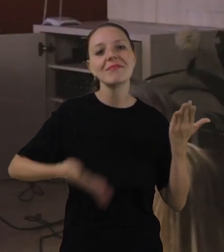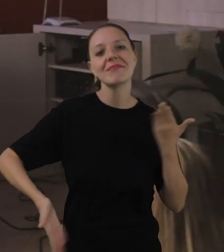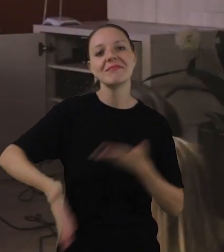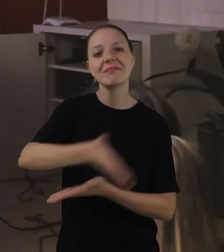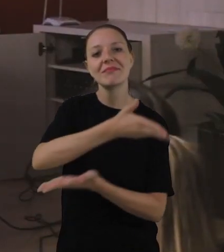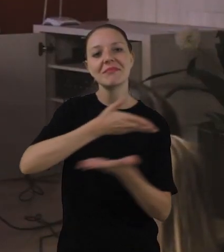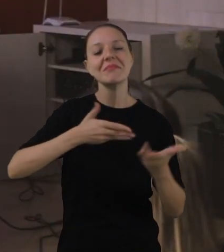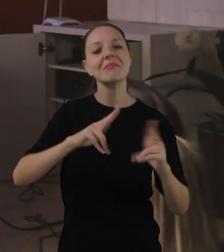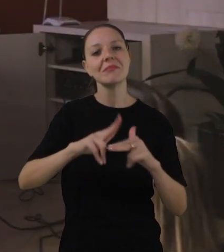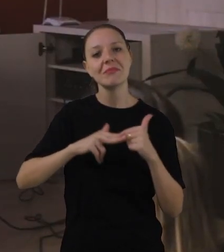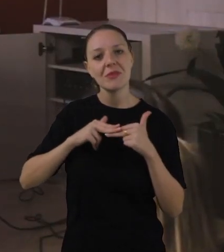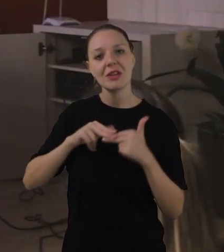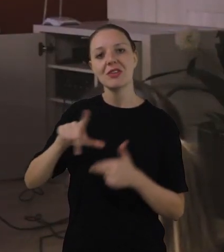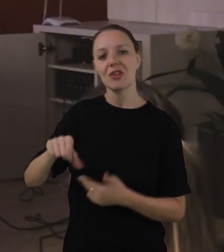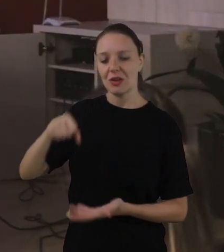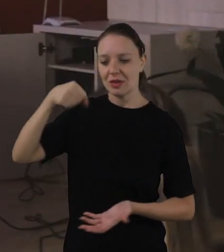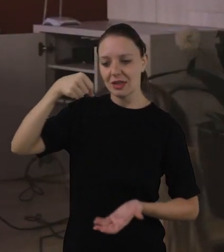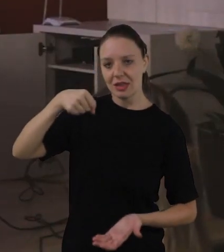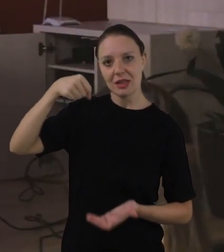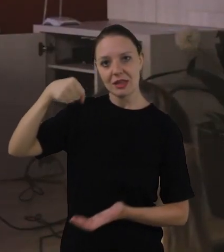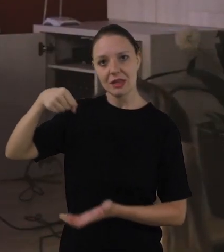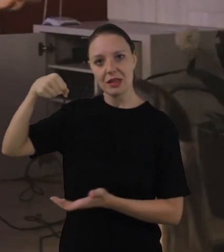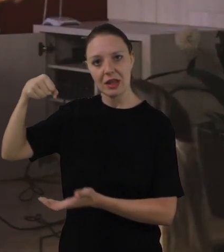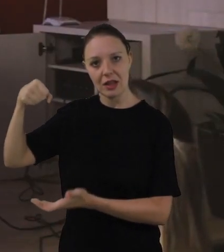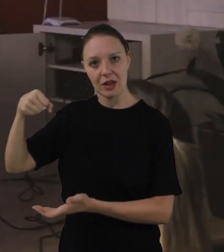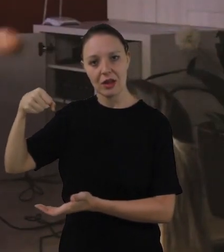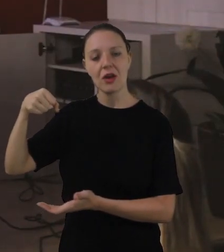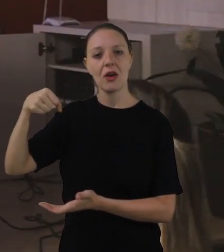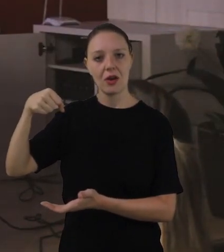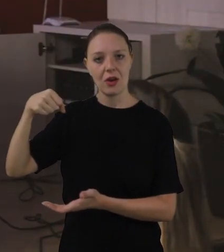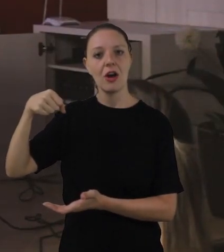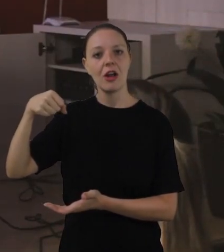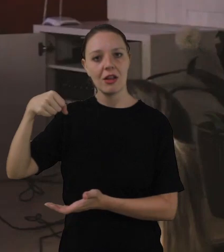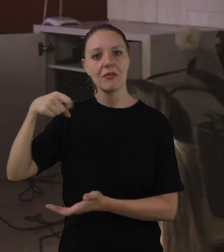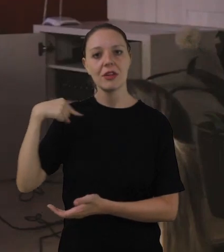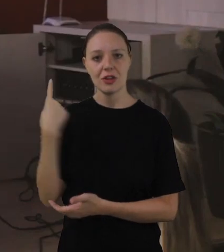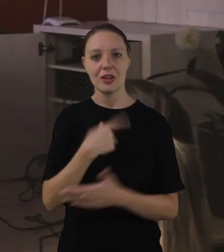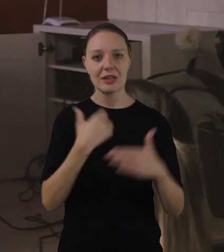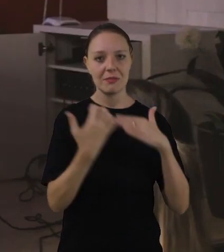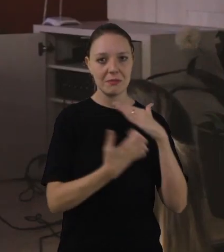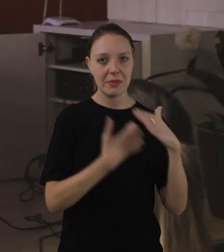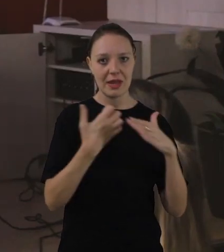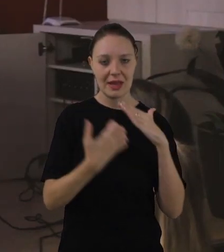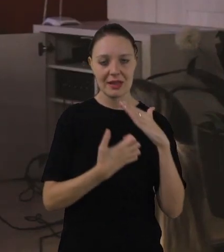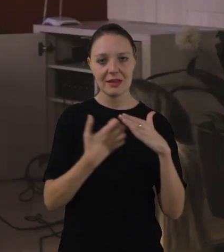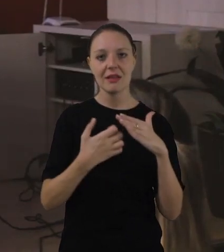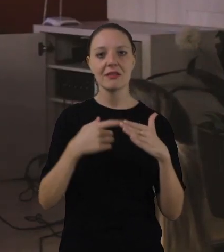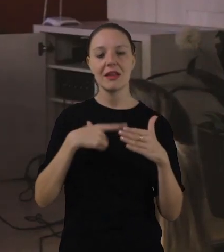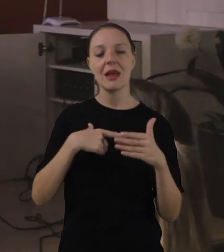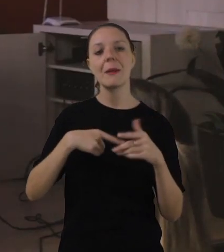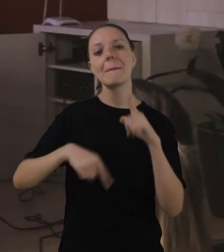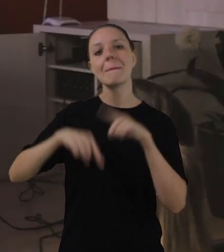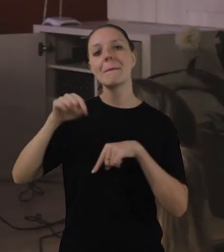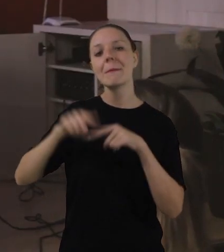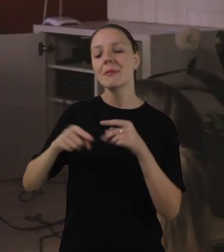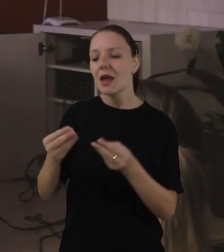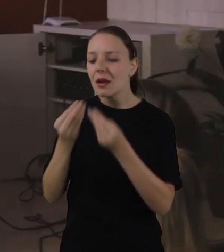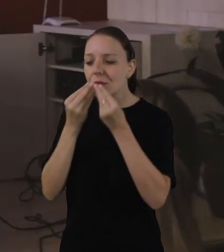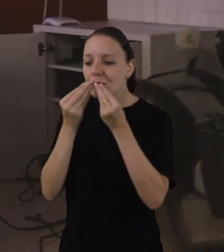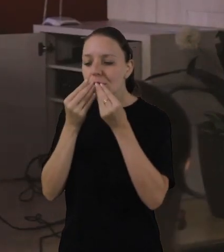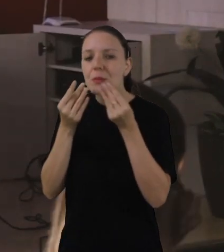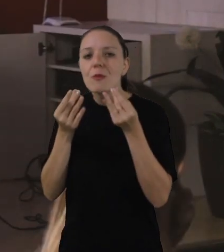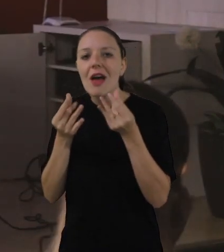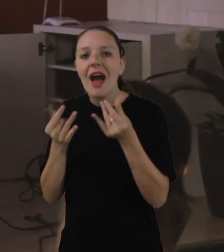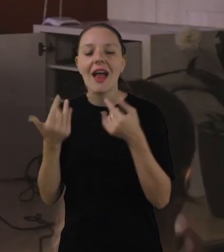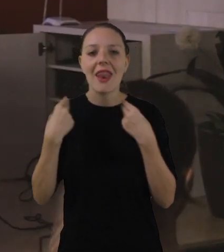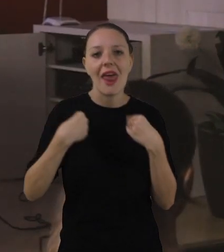gente trouxe 4 sacolas da Sulita, da Master, né? Com produtos da nossa empresa, para vocês provarem, apreciarem, levarem